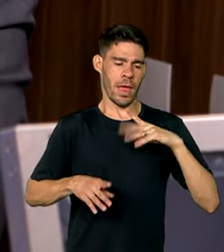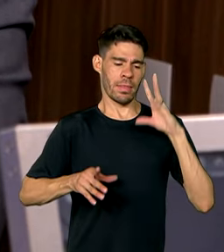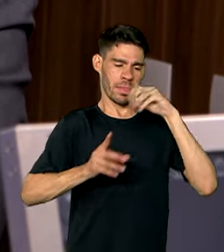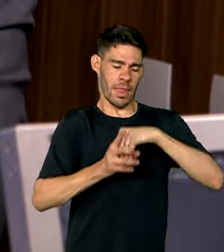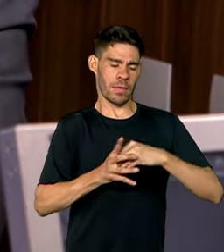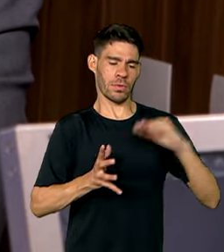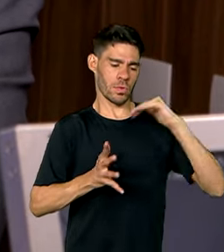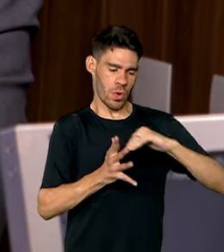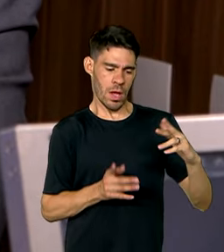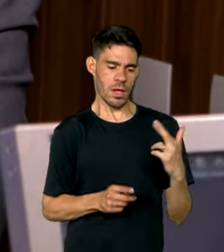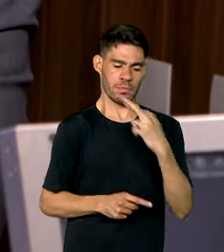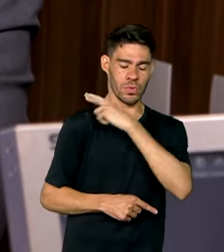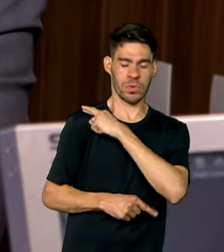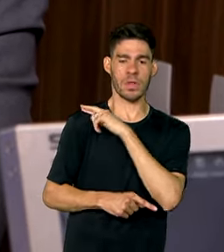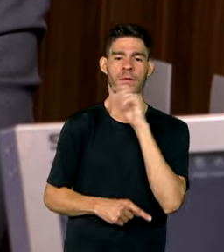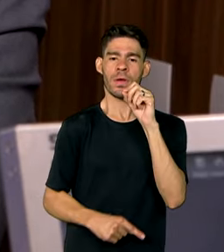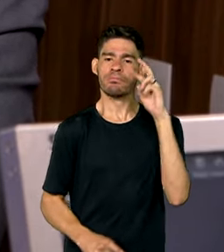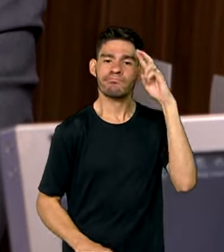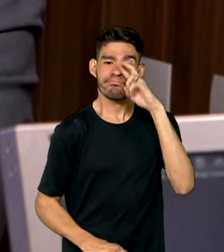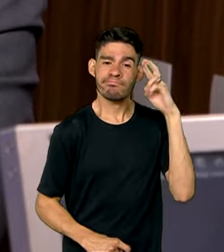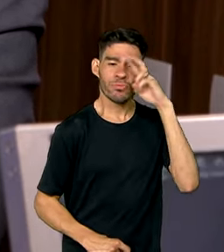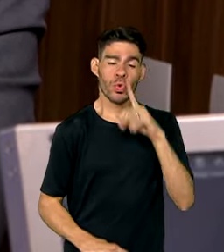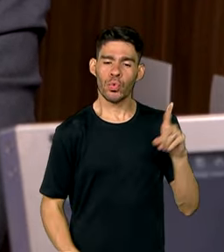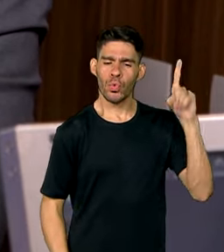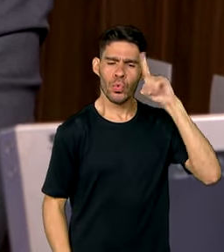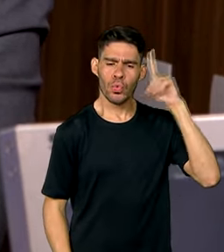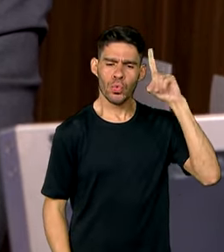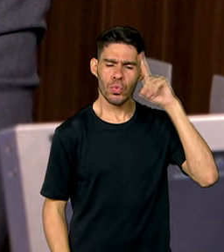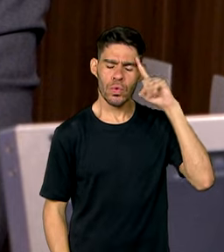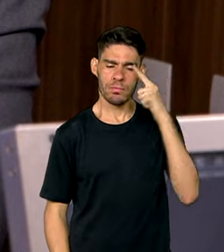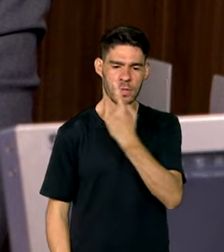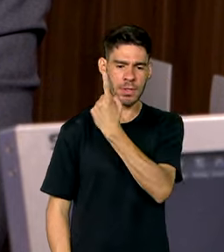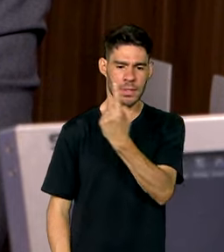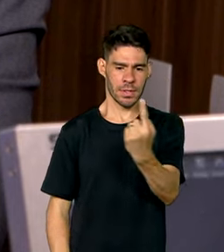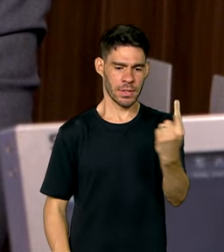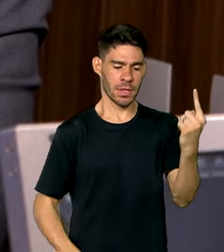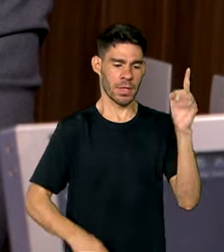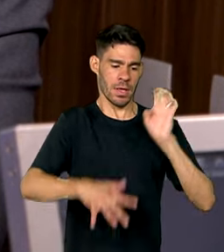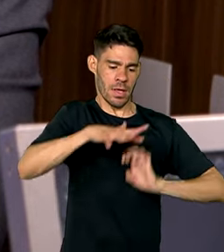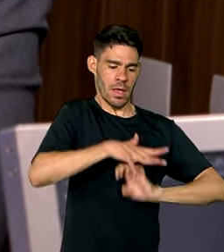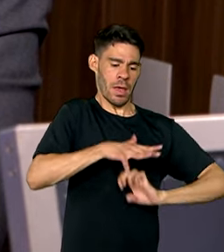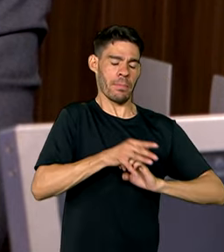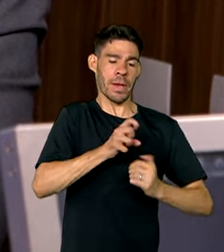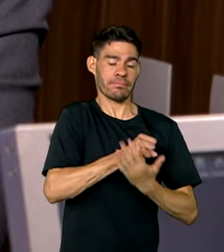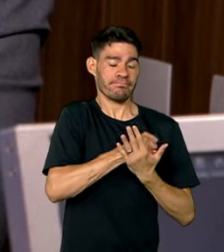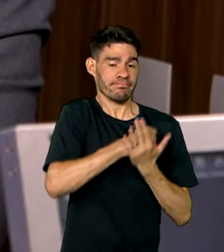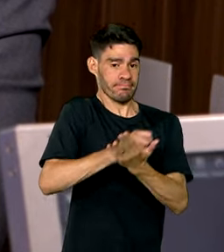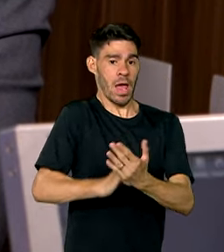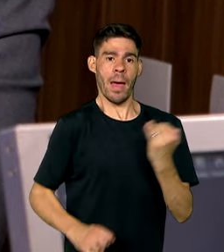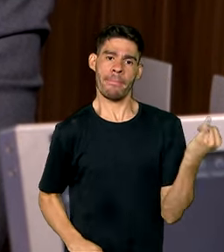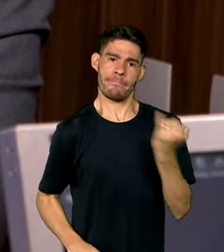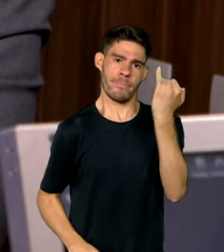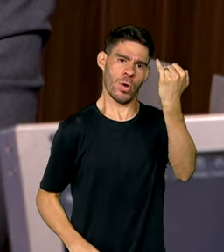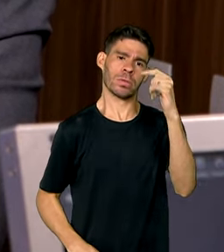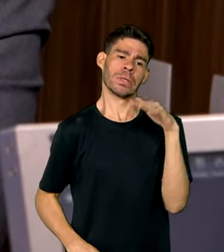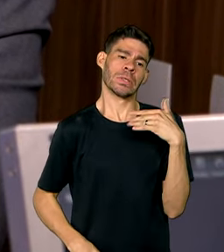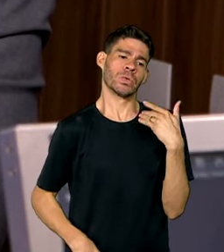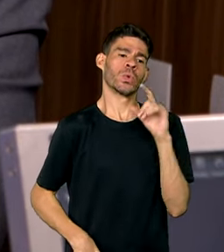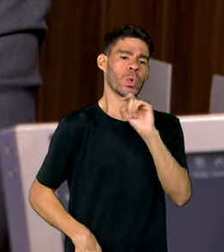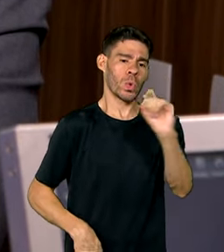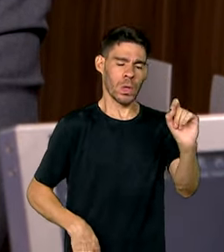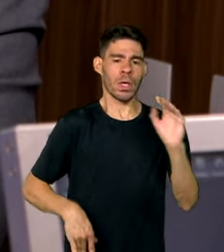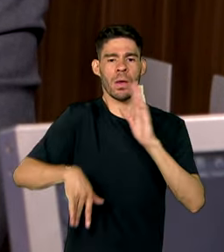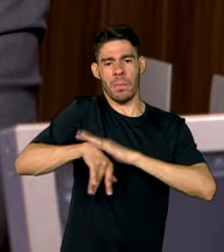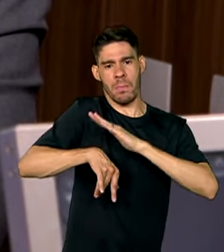Secretaria que é responsável por olhar diariamente cada uma dessas empresas que estão ofertando. Então, é muito importante, então,